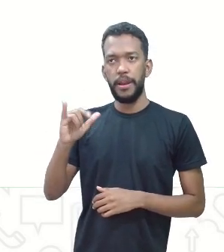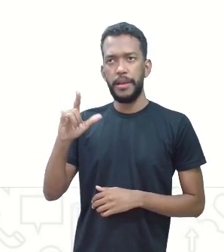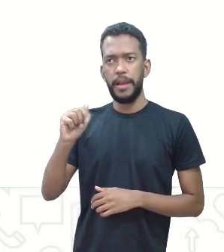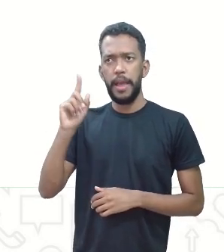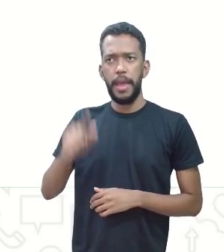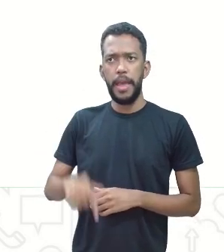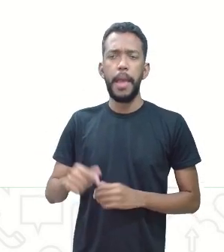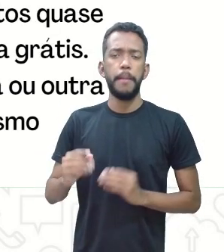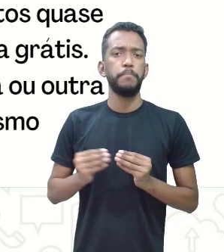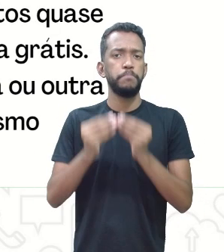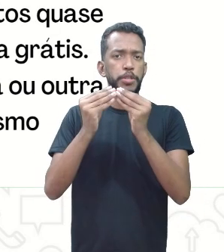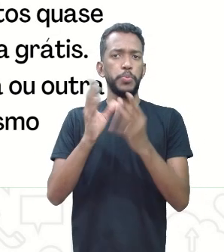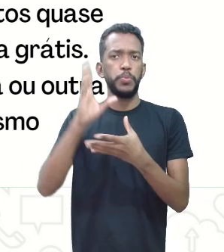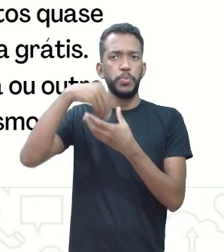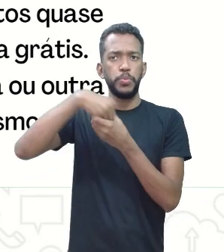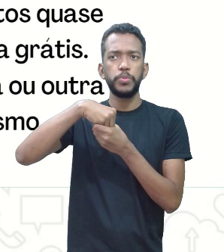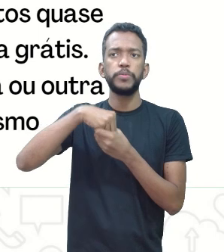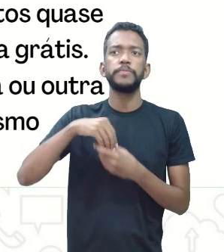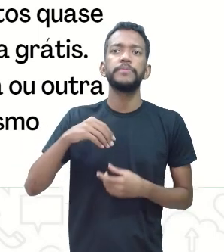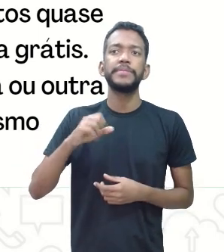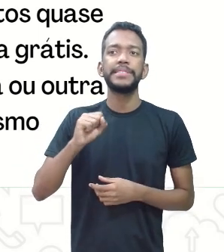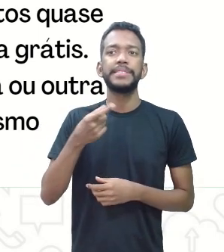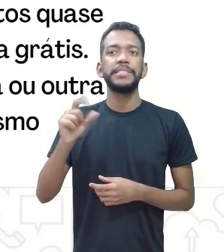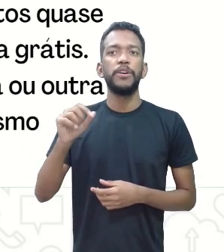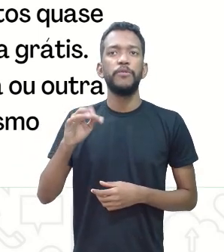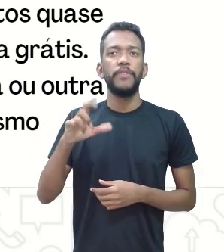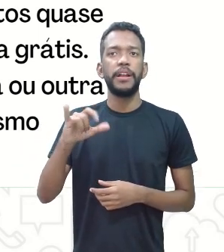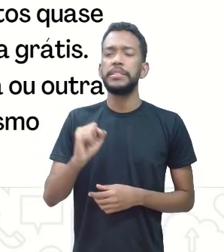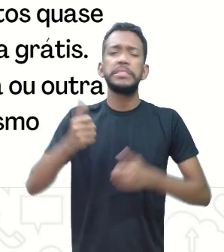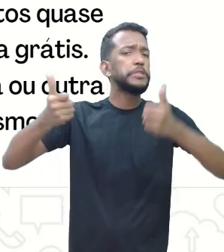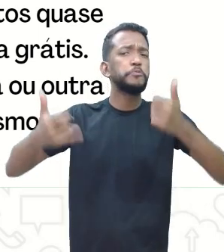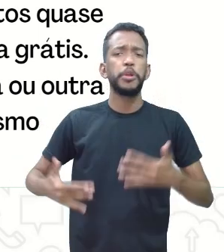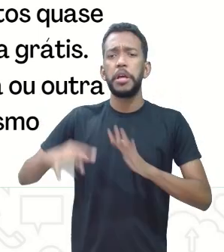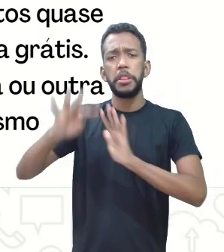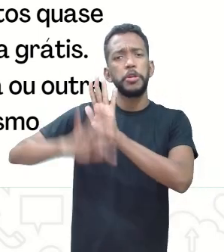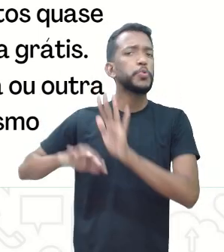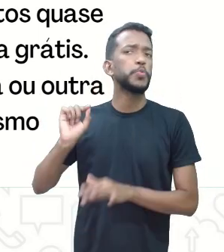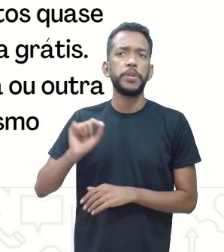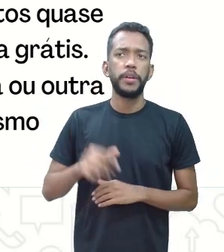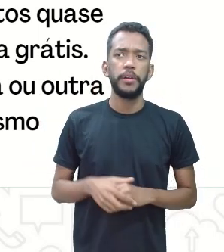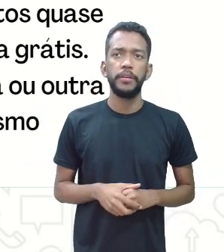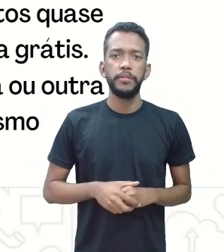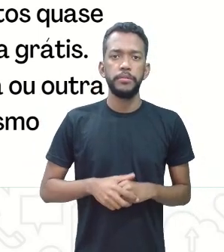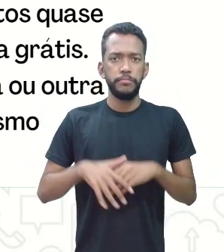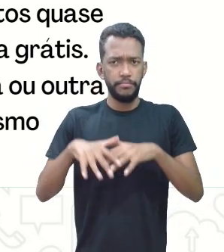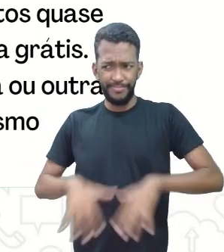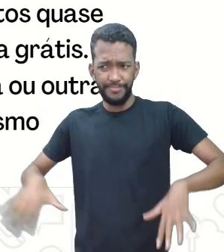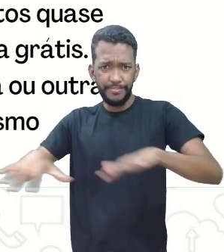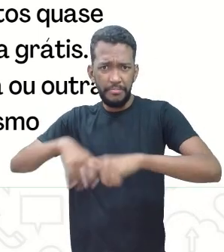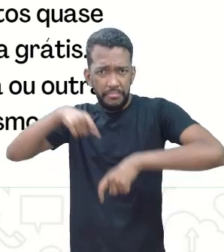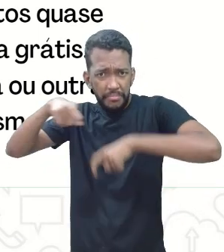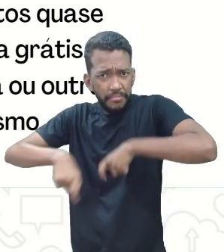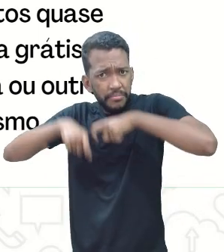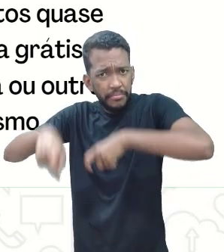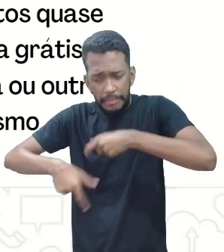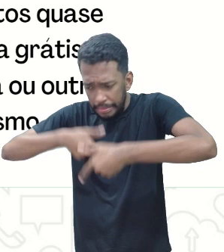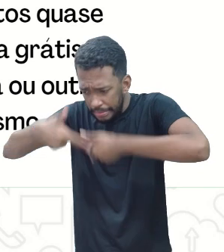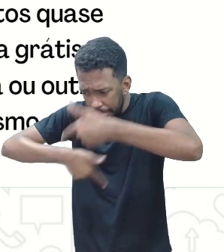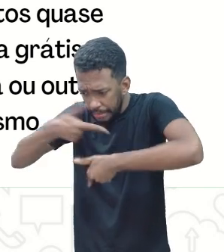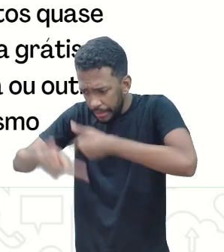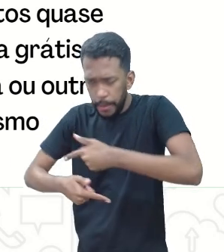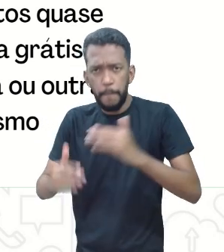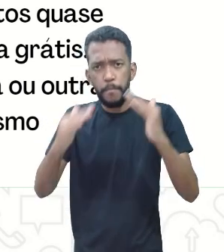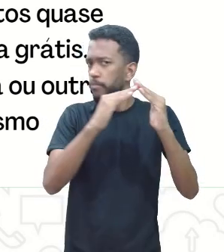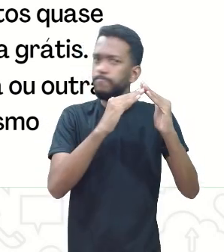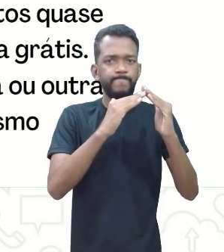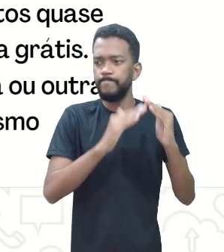de 1971. E o que é que ele diz? Para os peões não há moradia. Logo que chegam, são